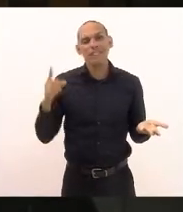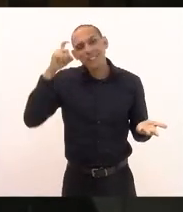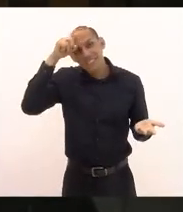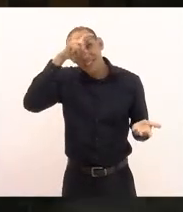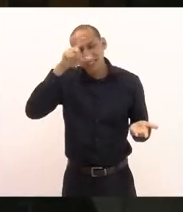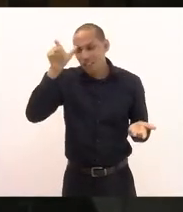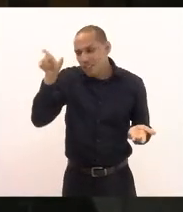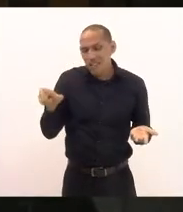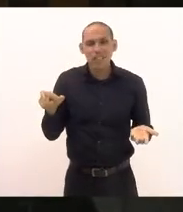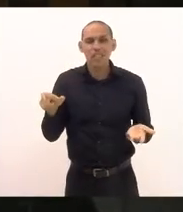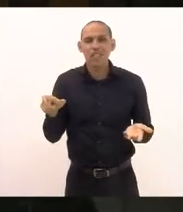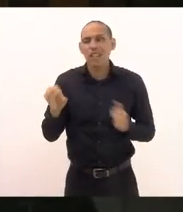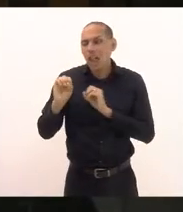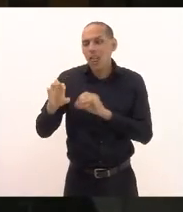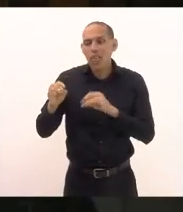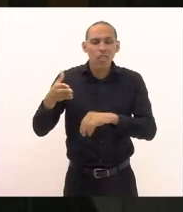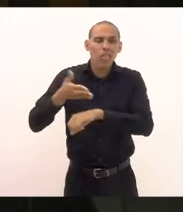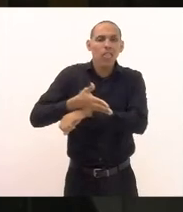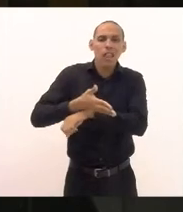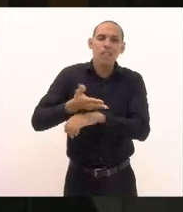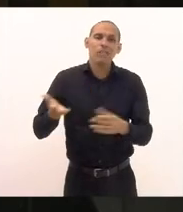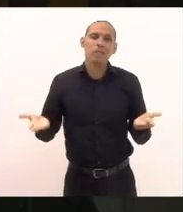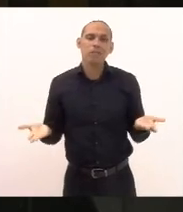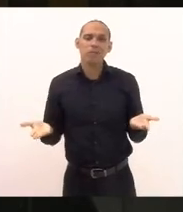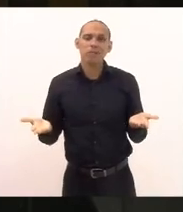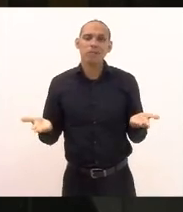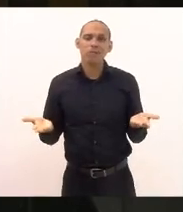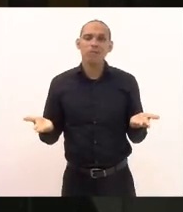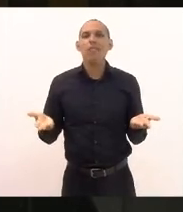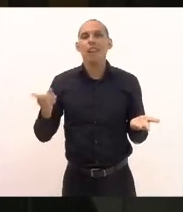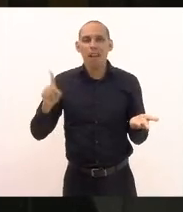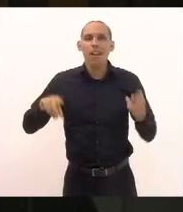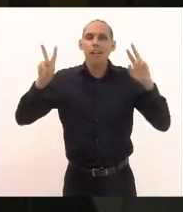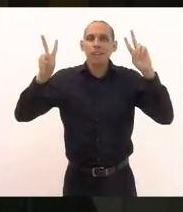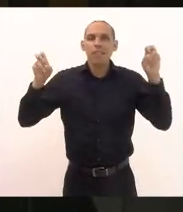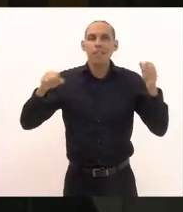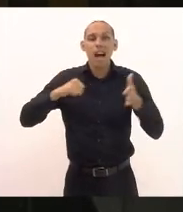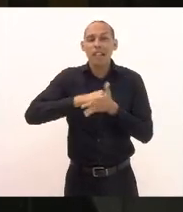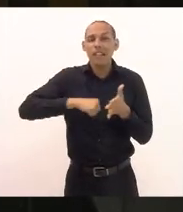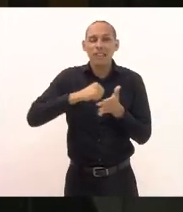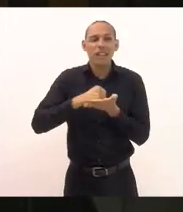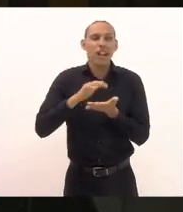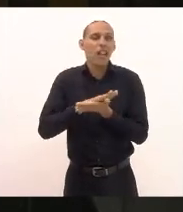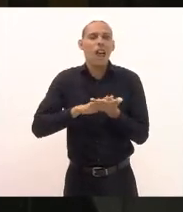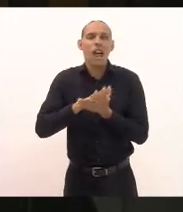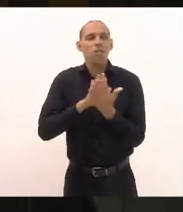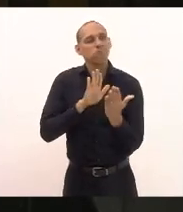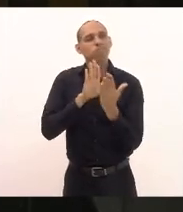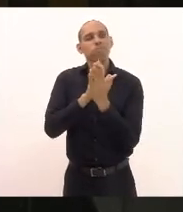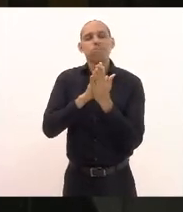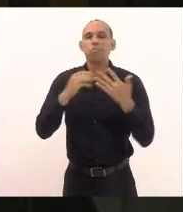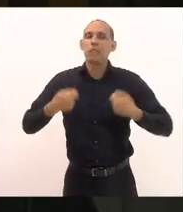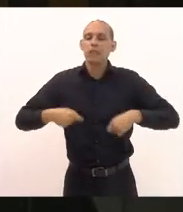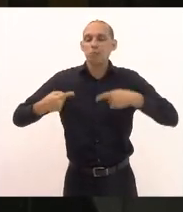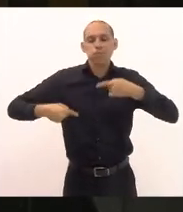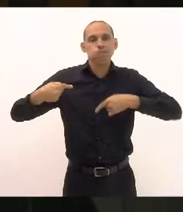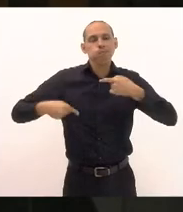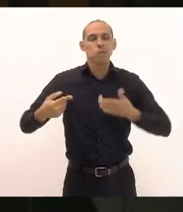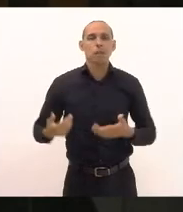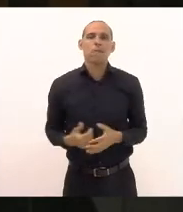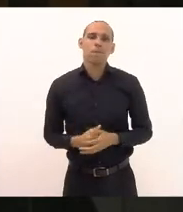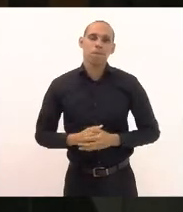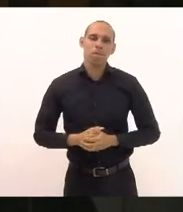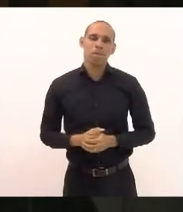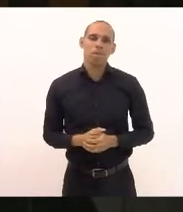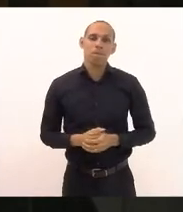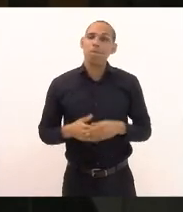para ele o acesso à educação? Isso são questões que não foram enfrentadas, que precisa ser debatido.